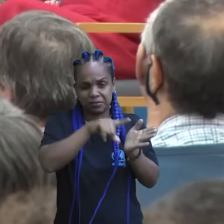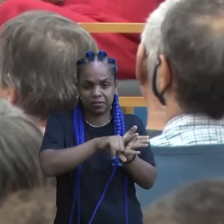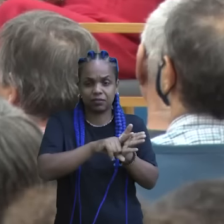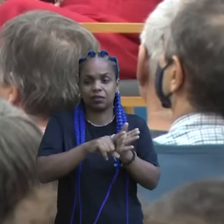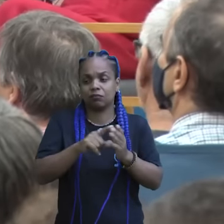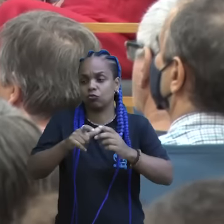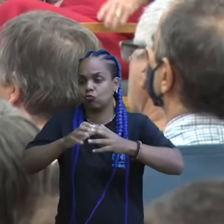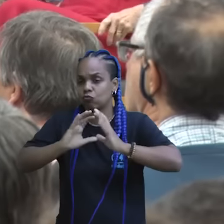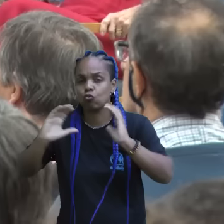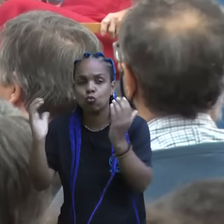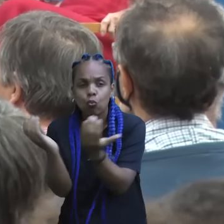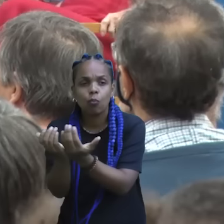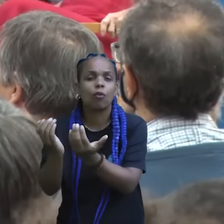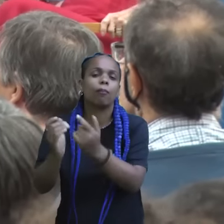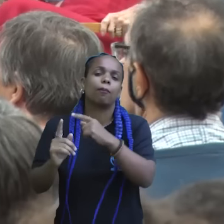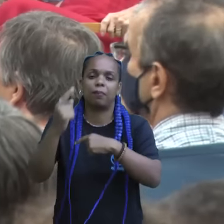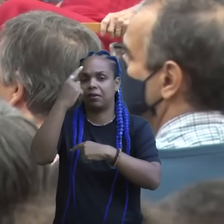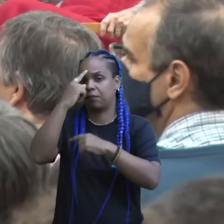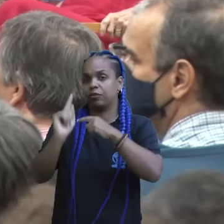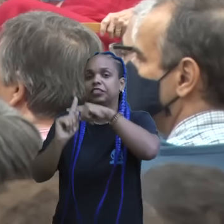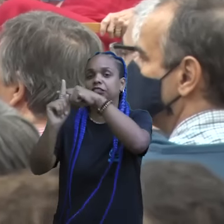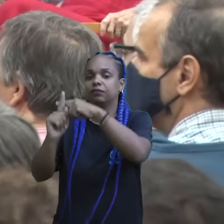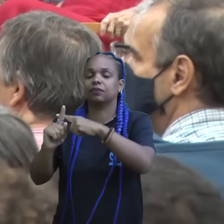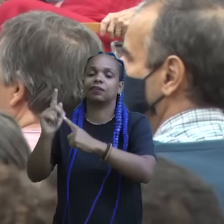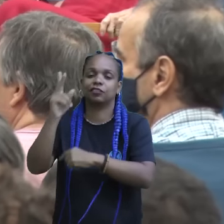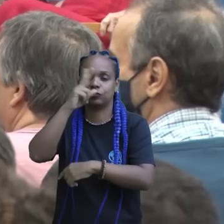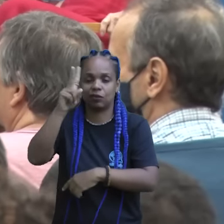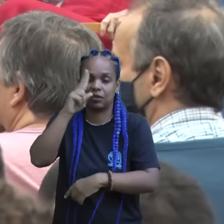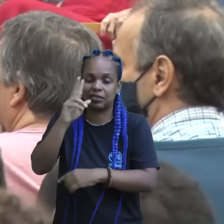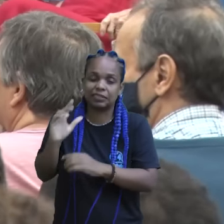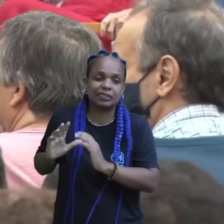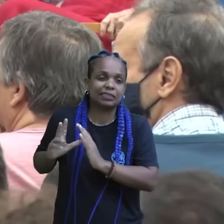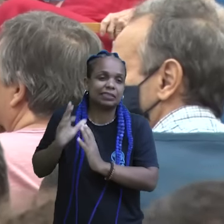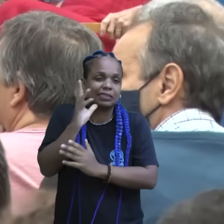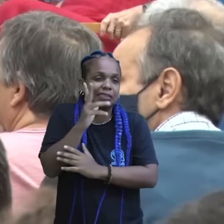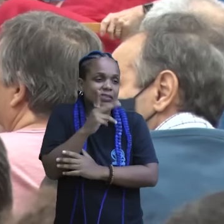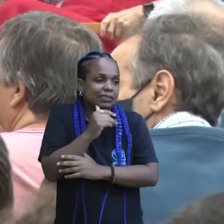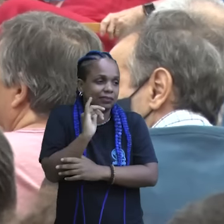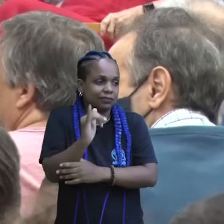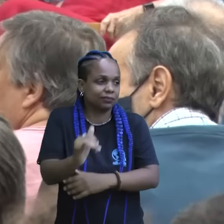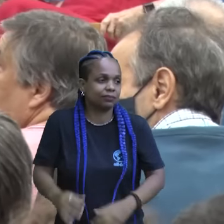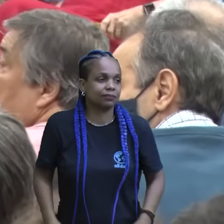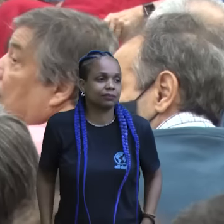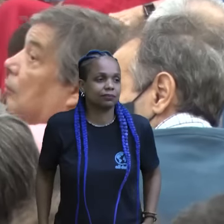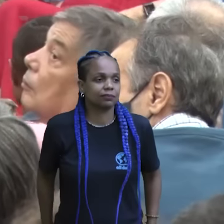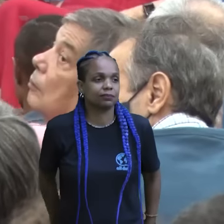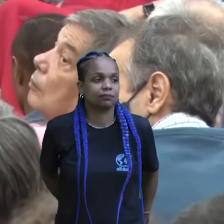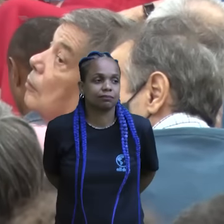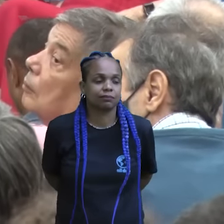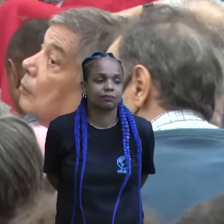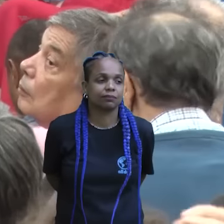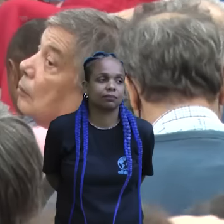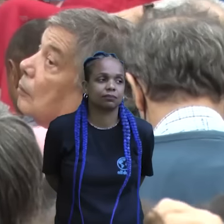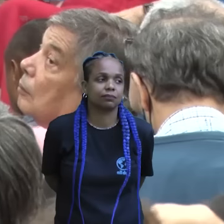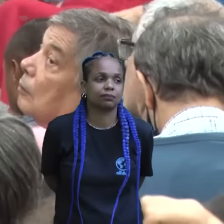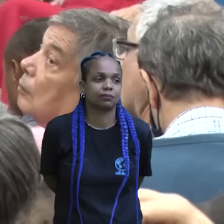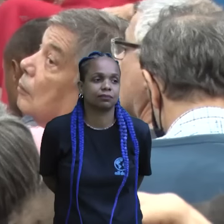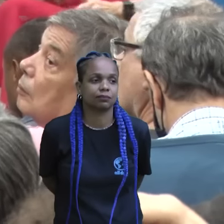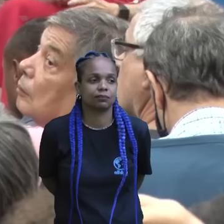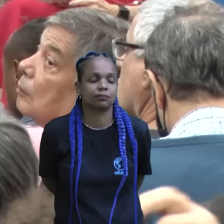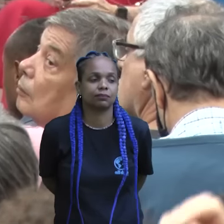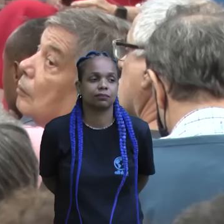Maravilha. Obrigado. A próxima ali? Tá. Boa noite. Meu nome é Camila.